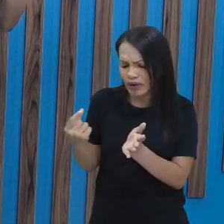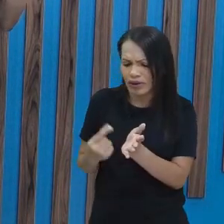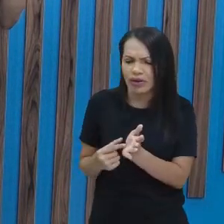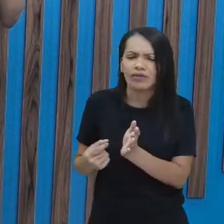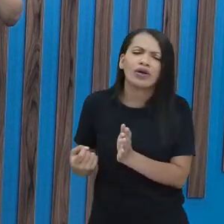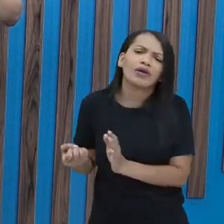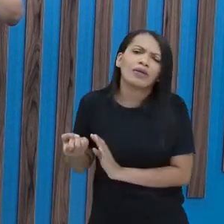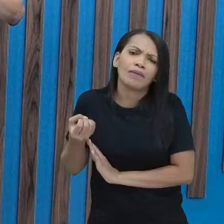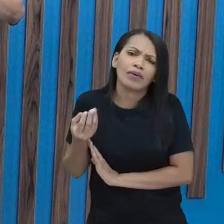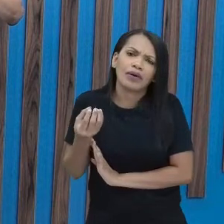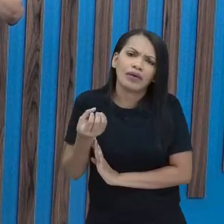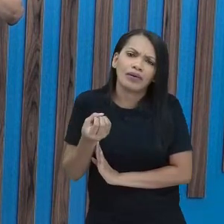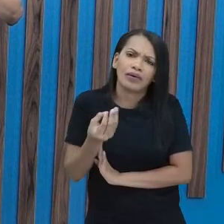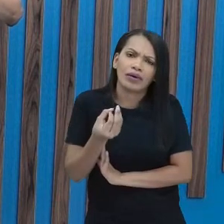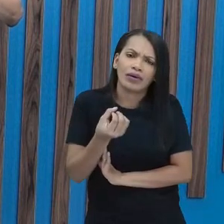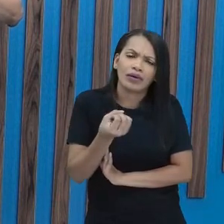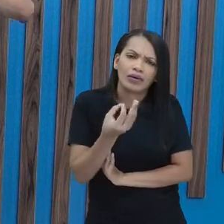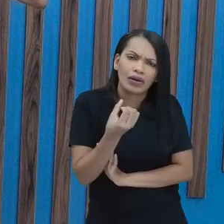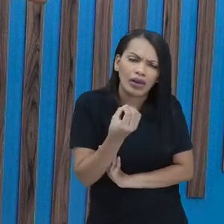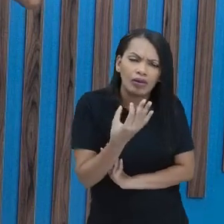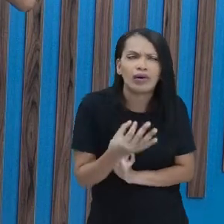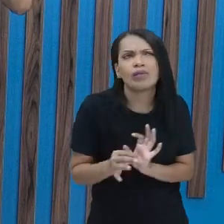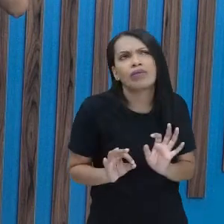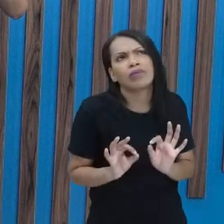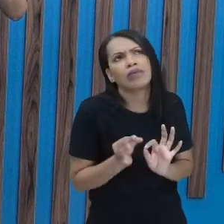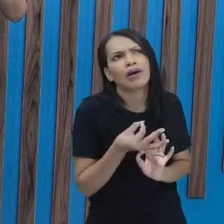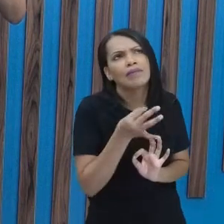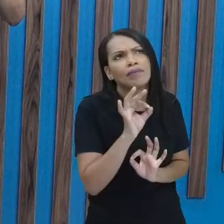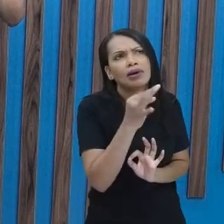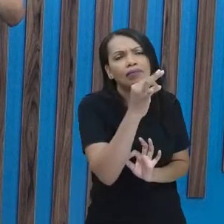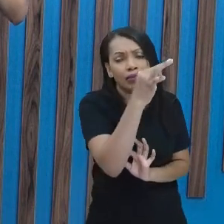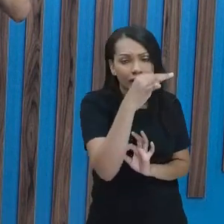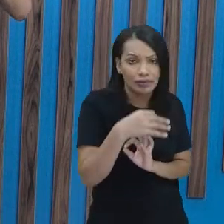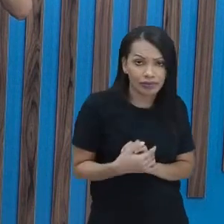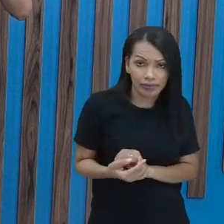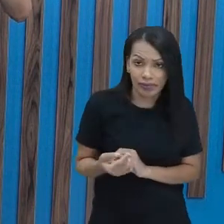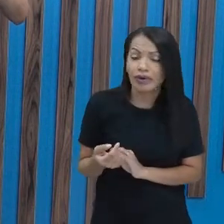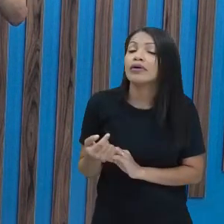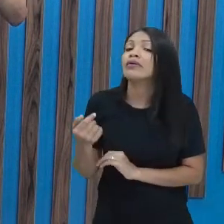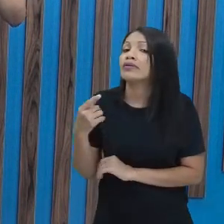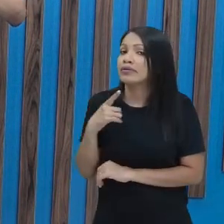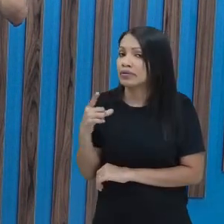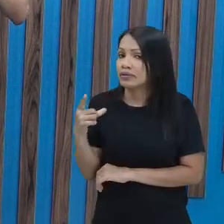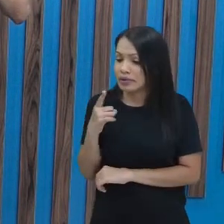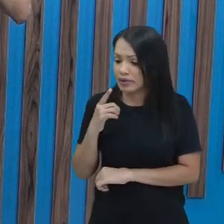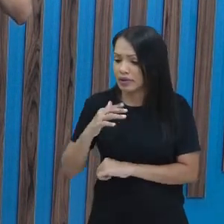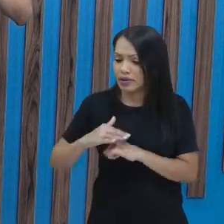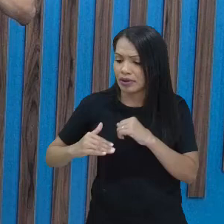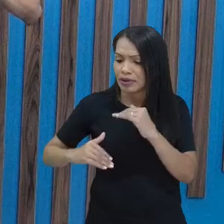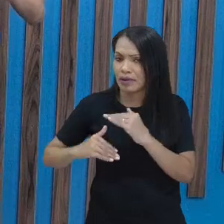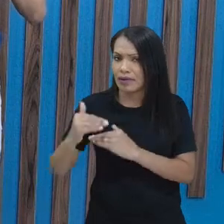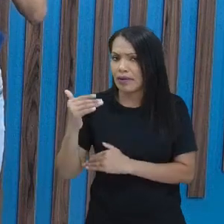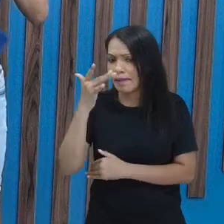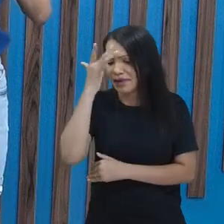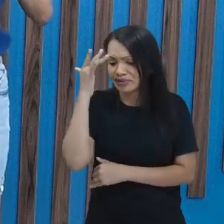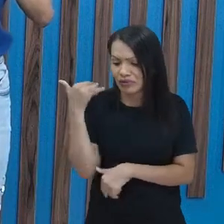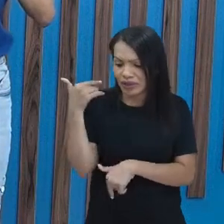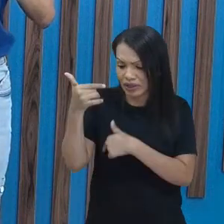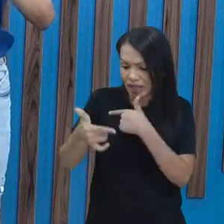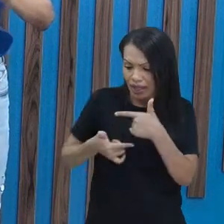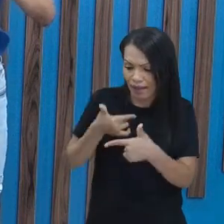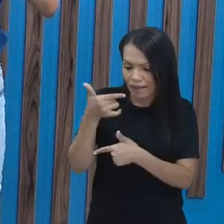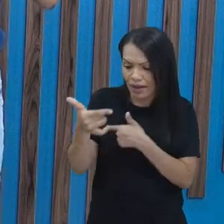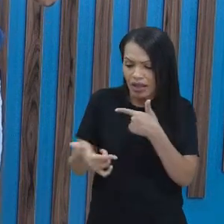viajar. Vai viajar. E os correios têm funcionários lá trabalhando para entregar